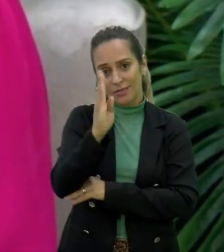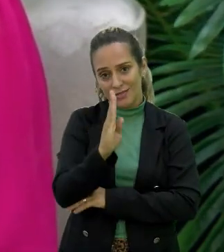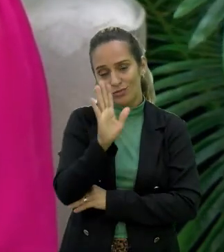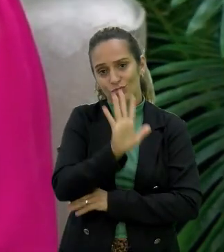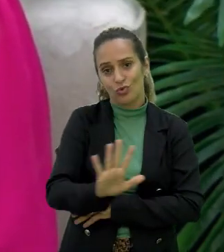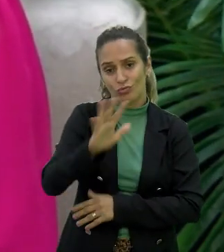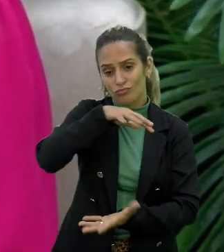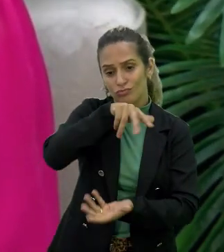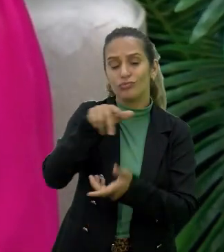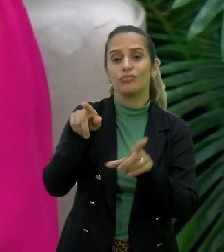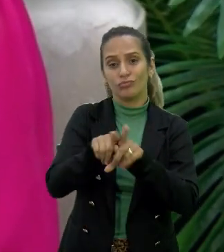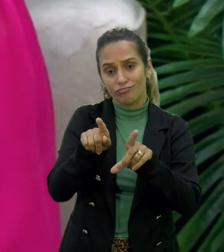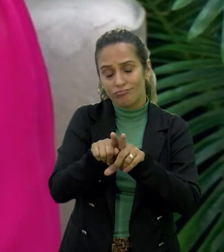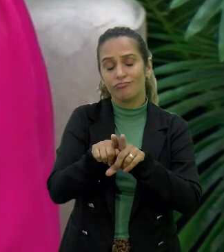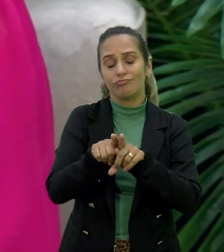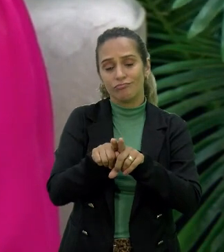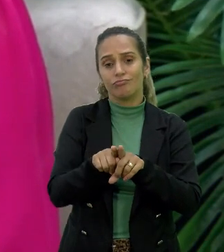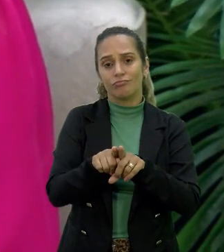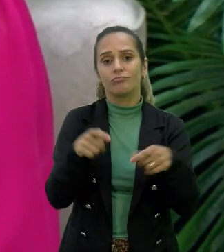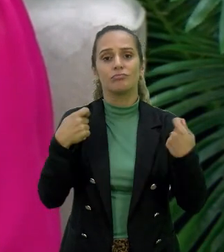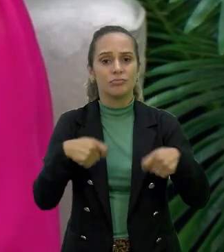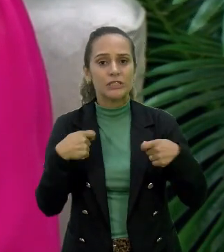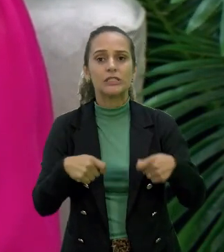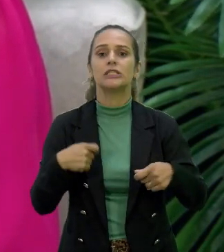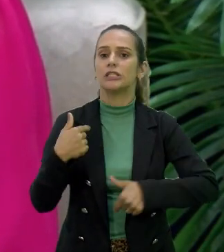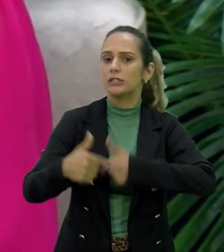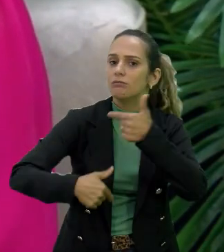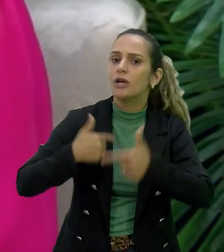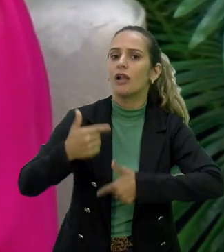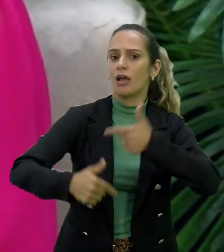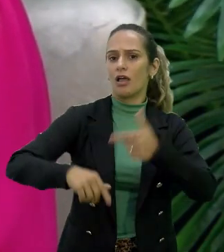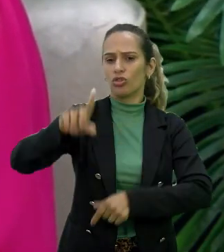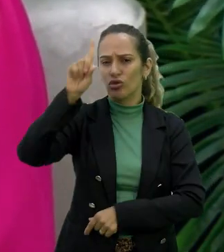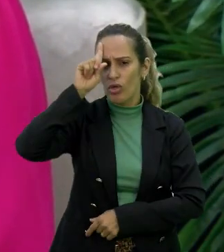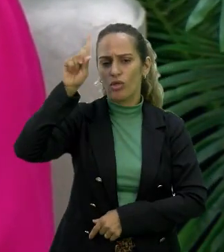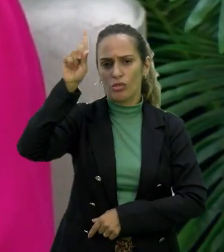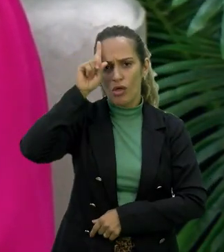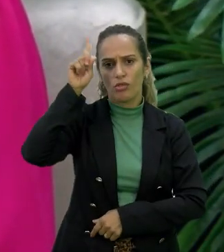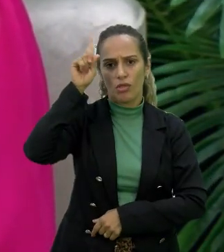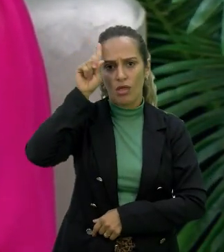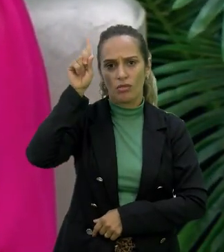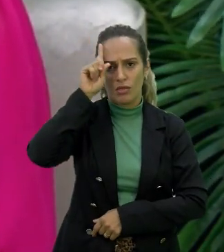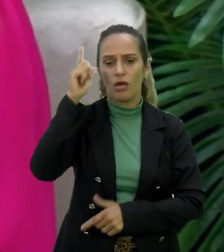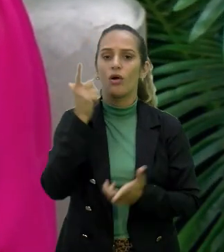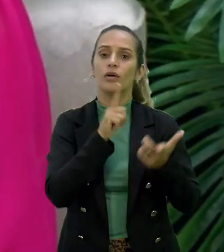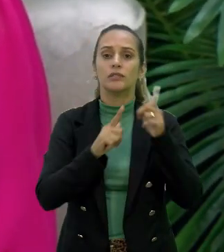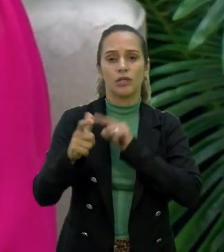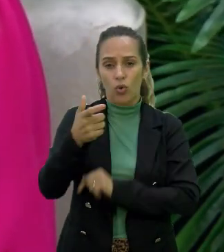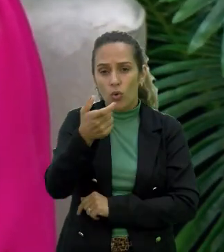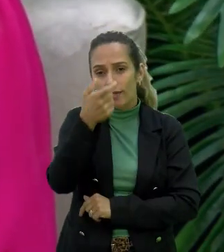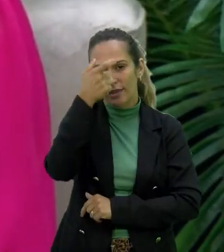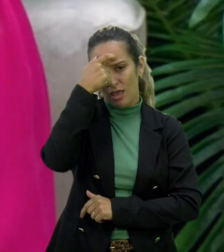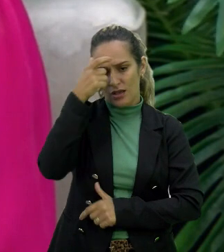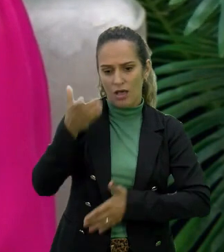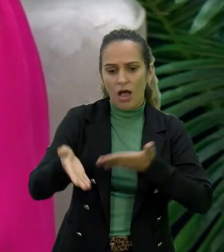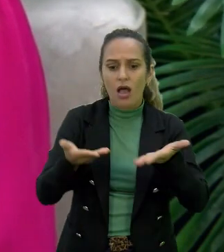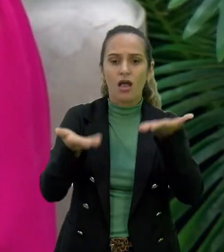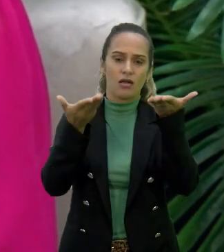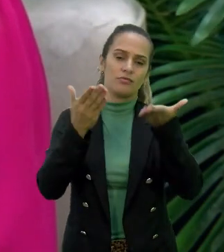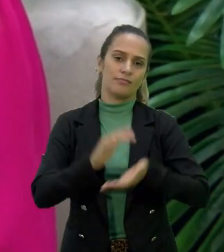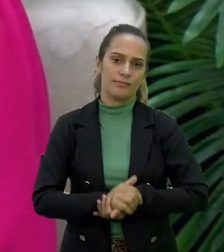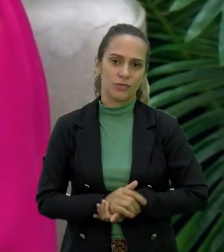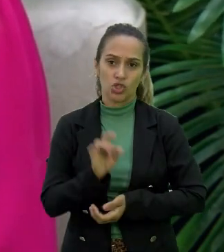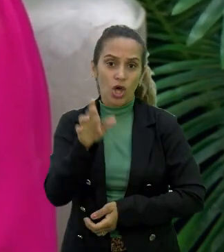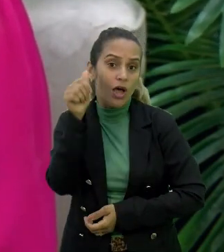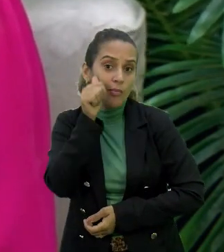diria que até no mundo mas a gente precisa trabalhar dia a dia para que a gente conscientize também não